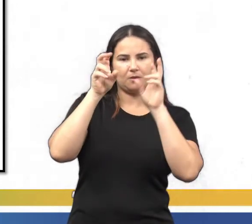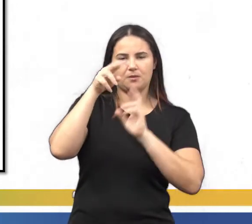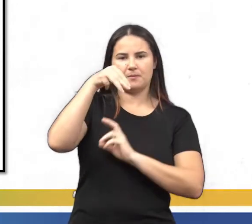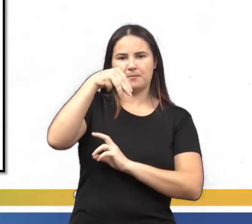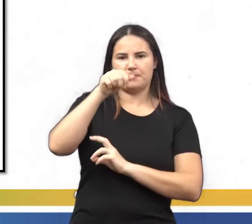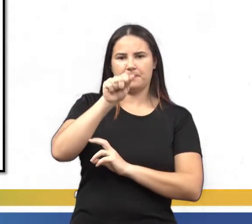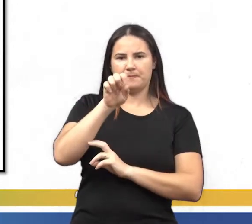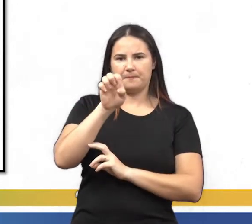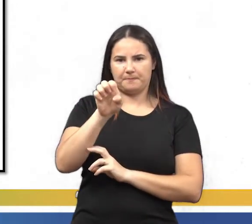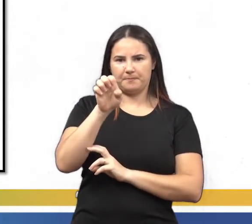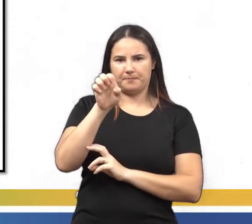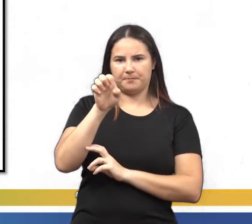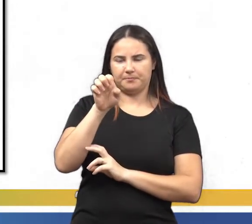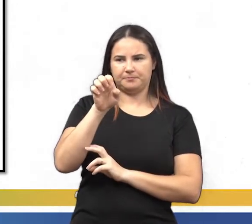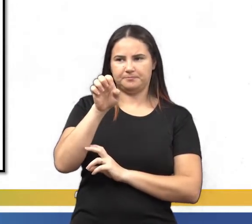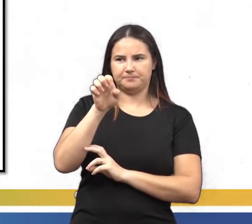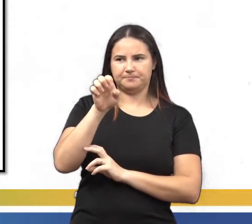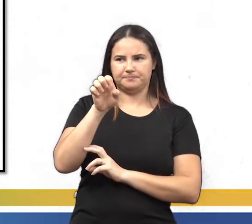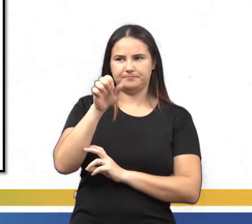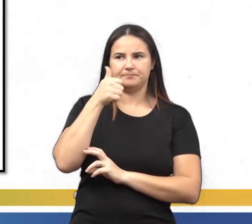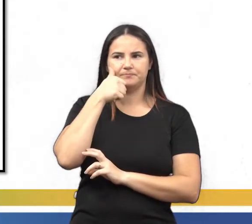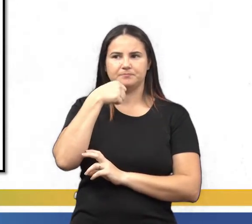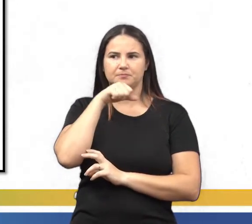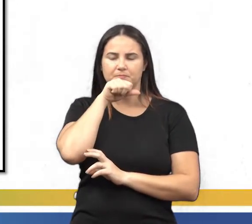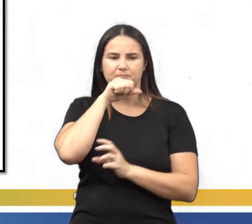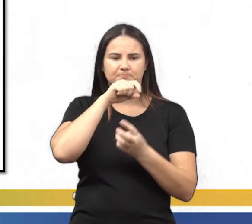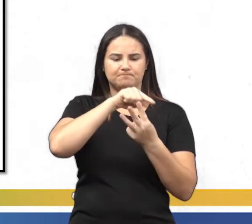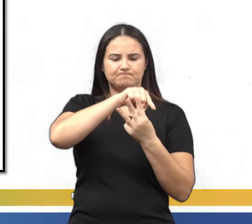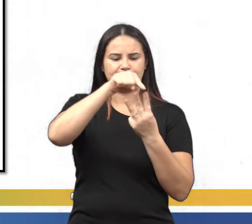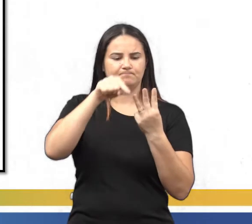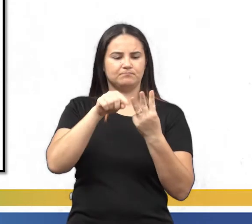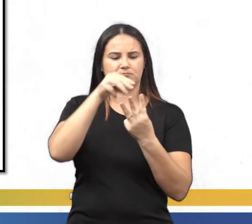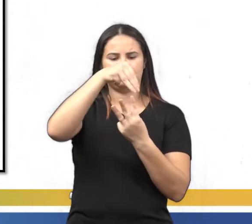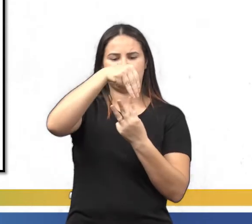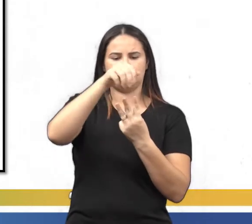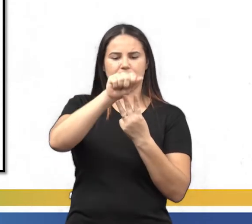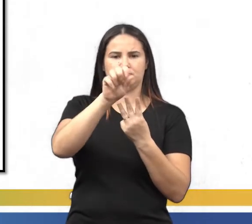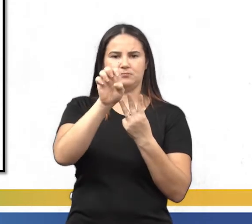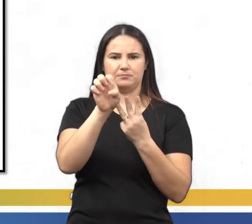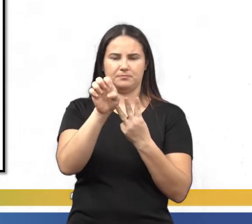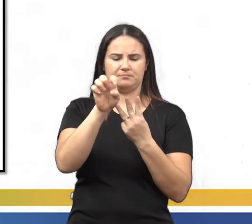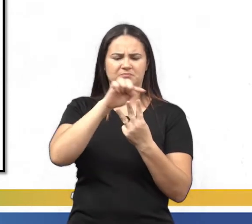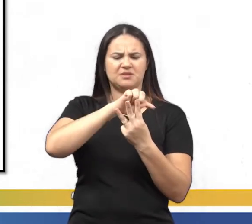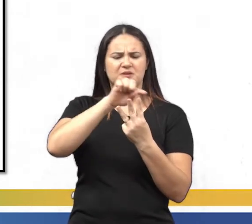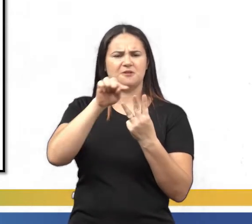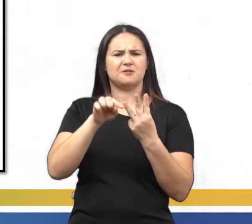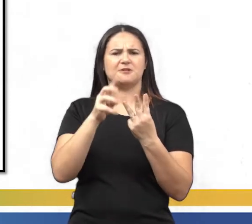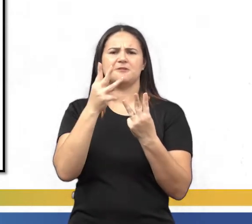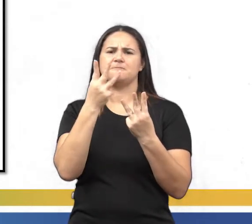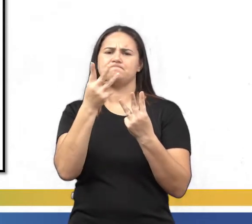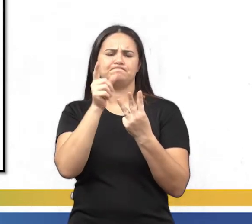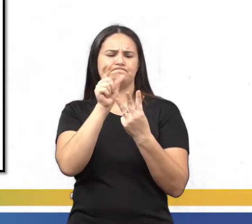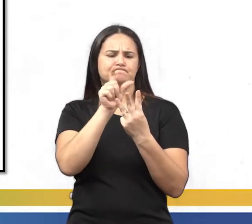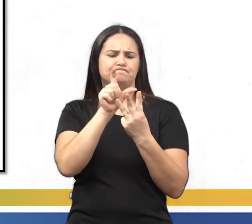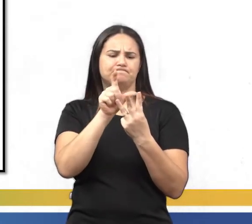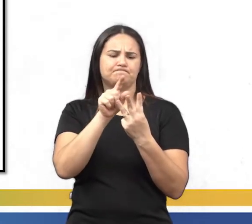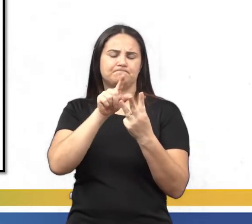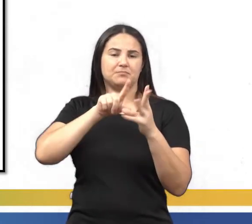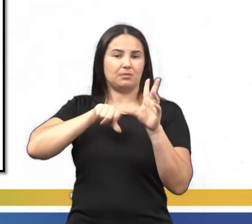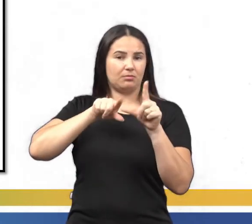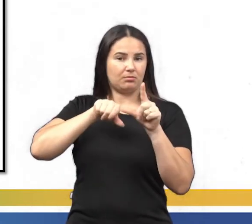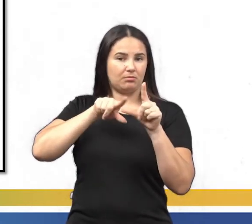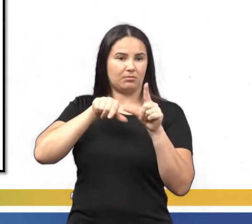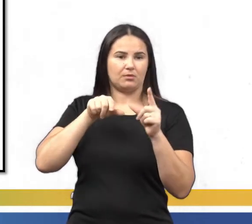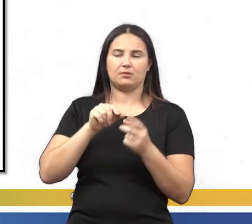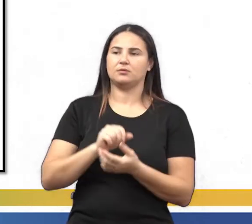Mãe. Mãe, são 3 letras apenas, as desse nome bendito. Também o céu tem